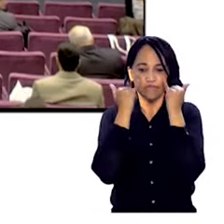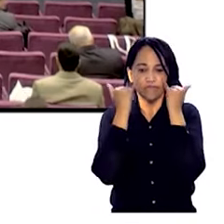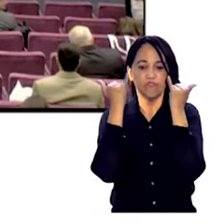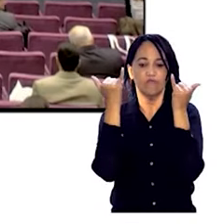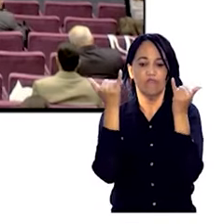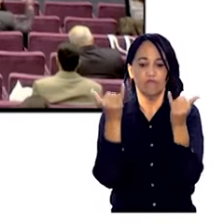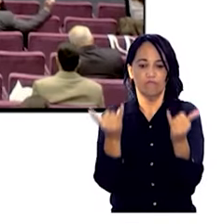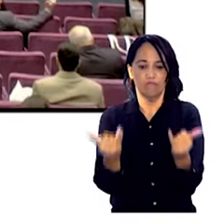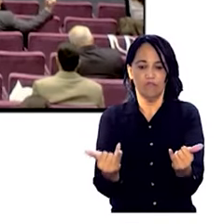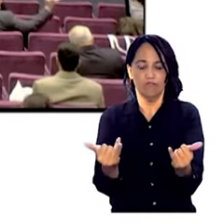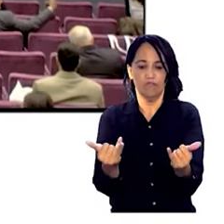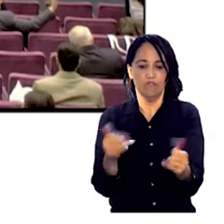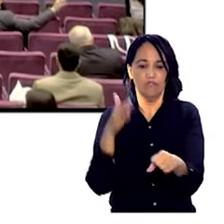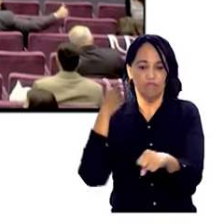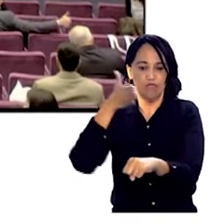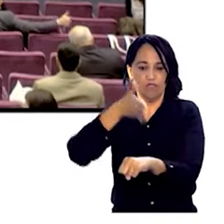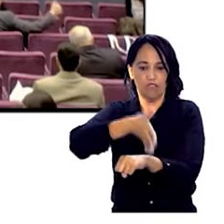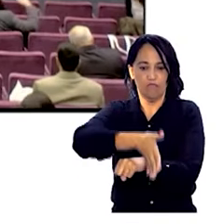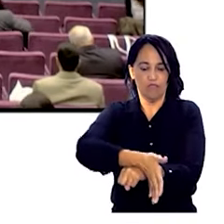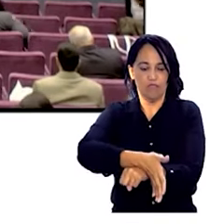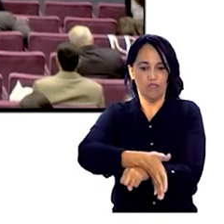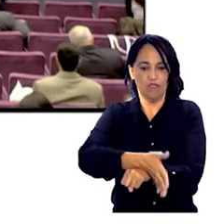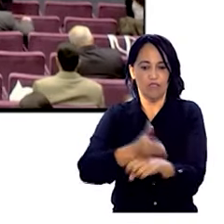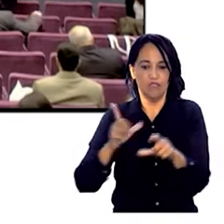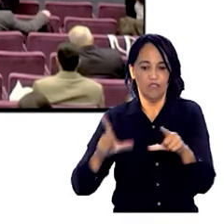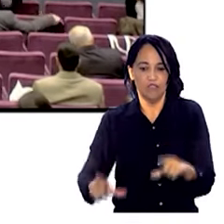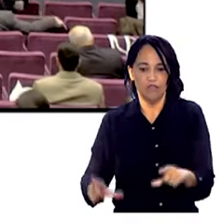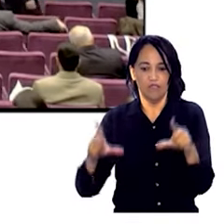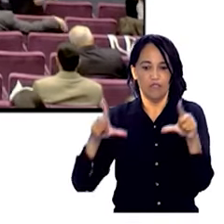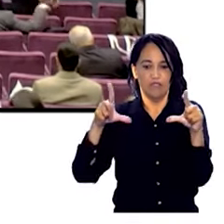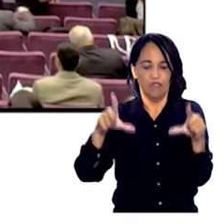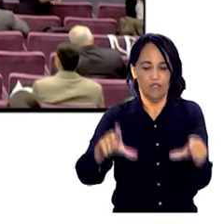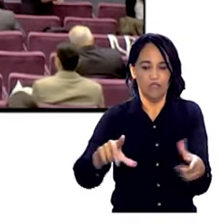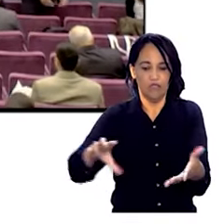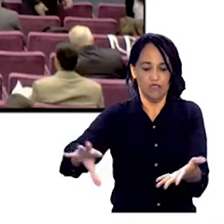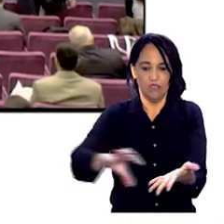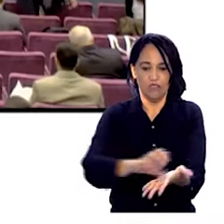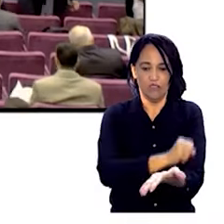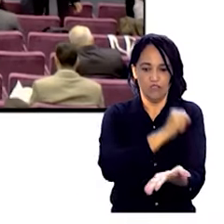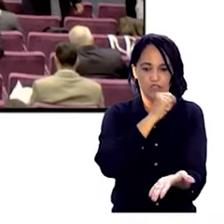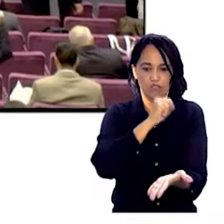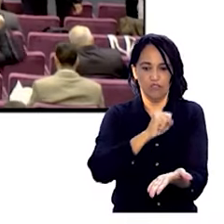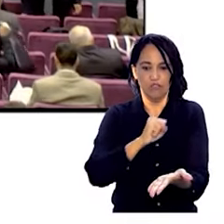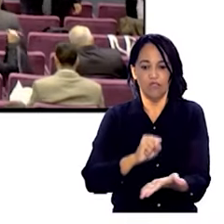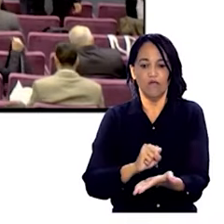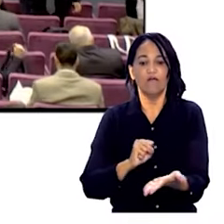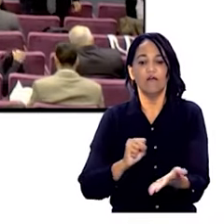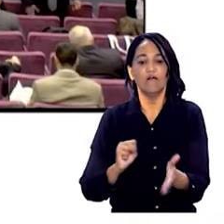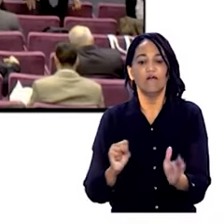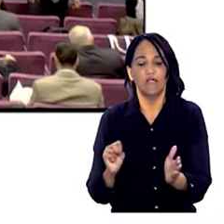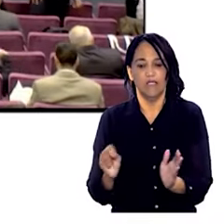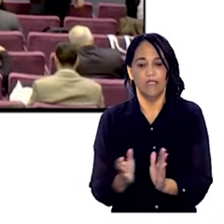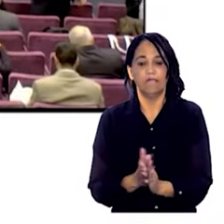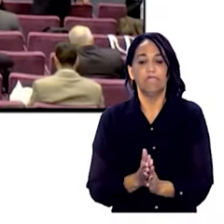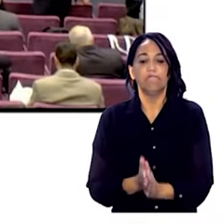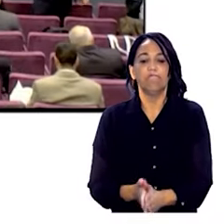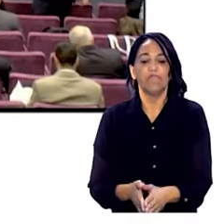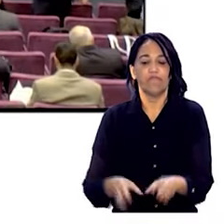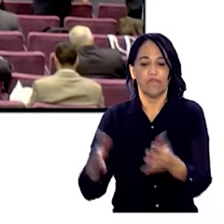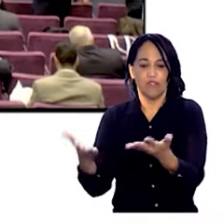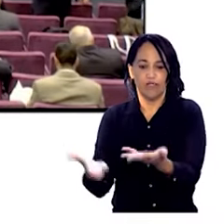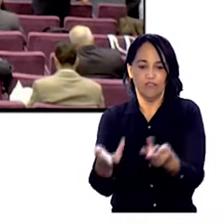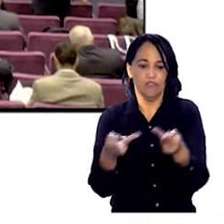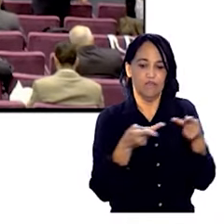receberão certificado mediante o registro da frequência que pode ser realizada na recepção do auditório e deve